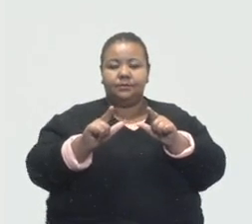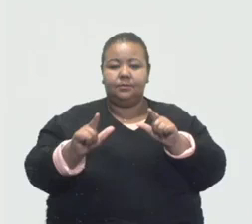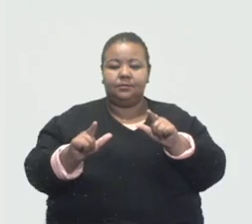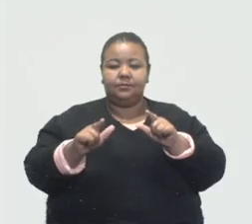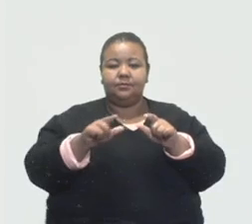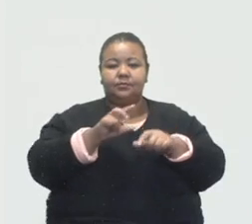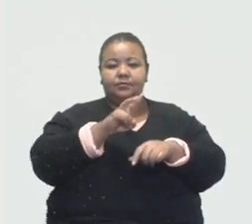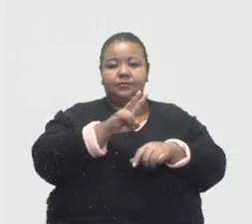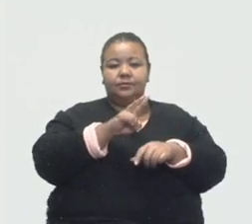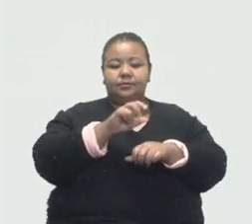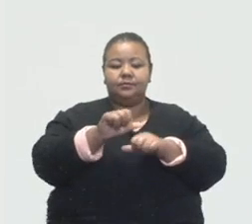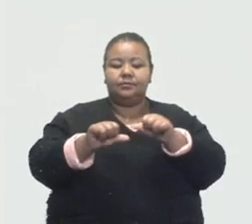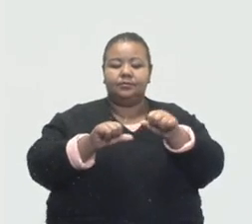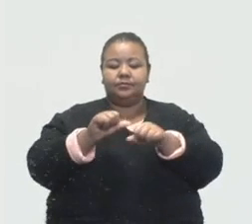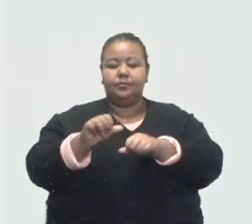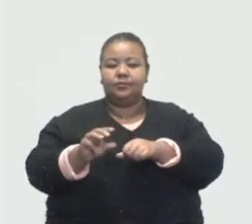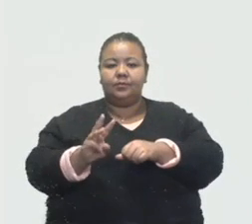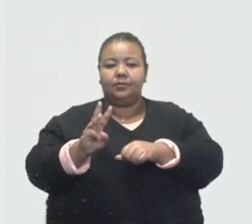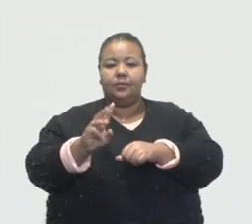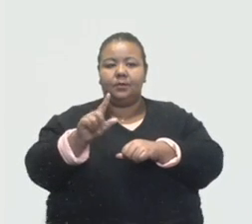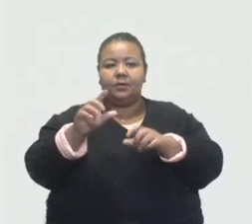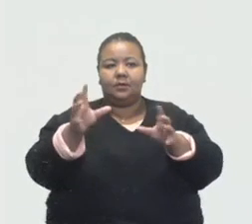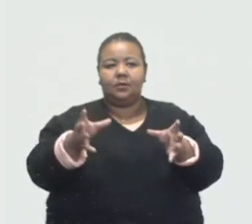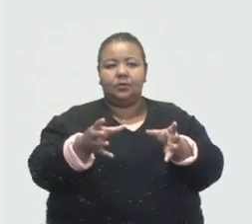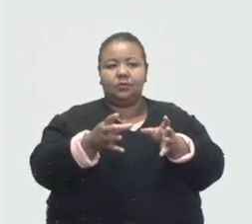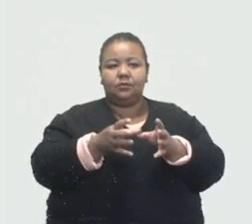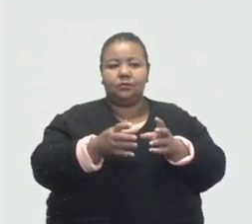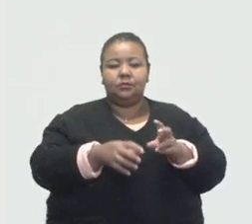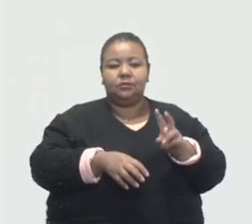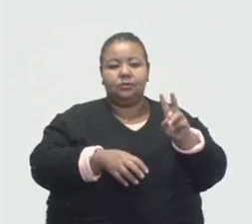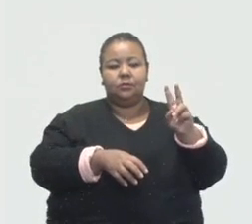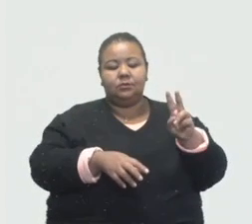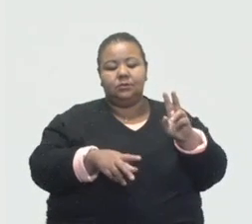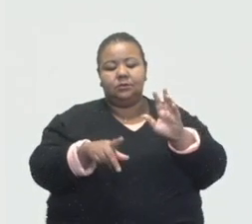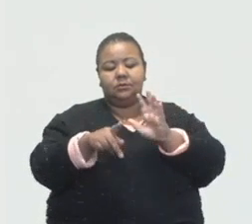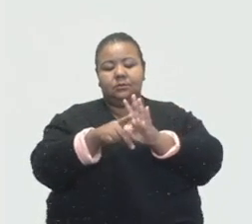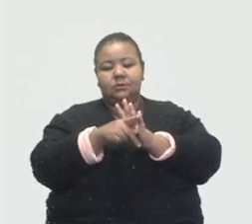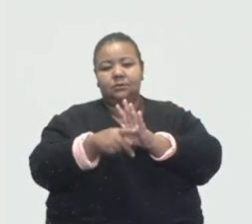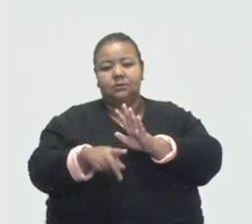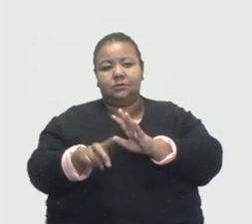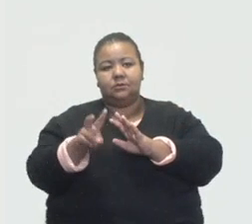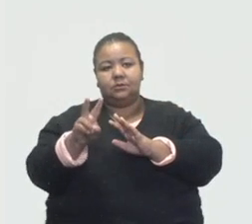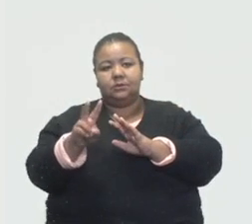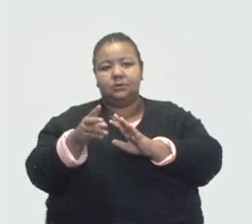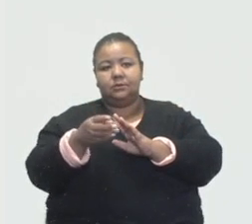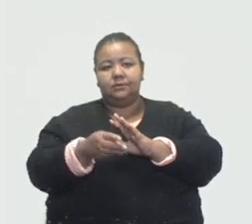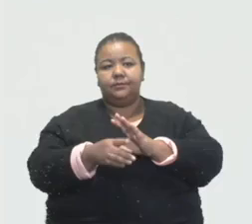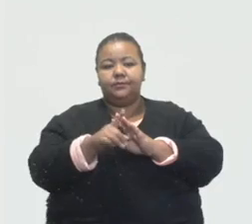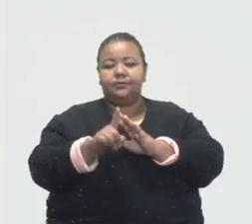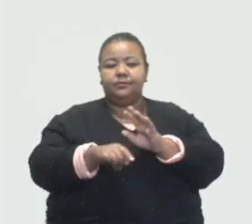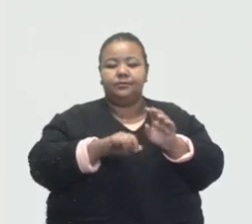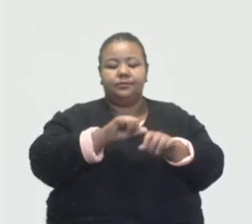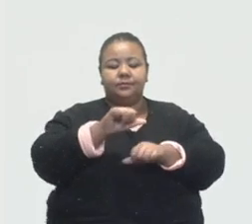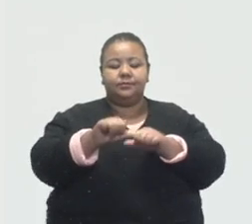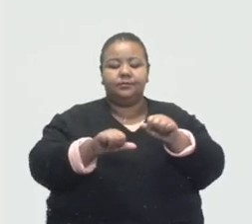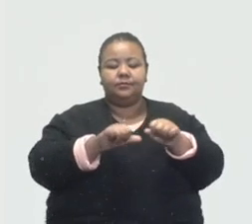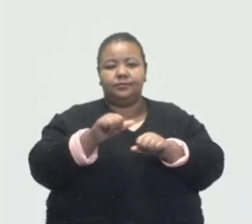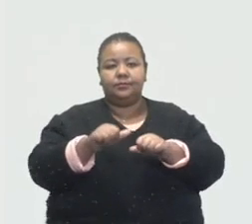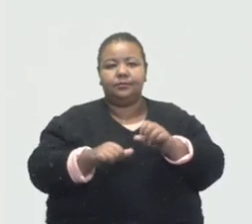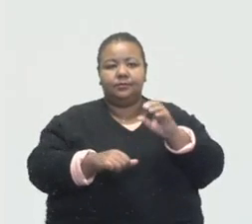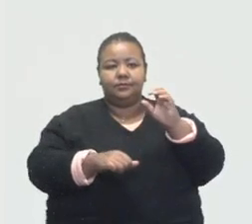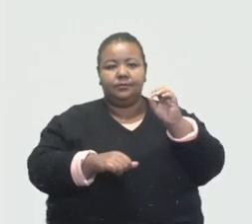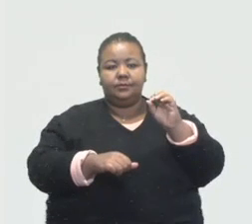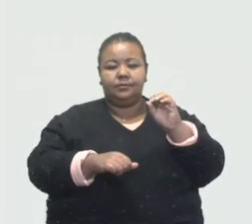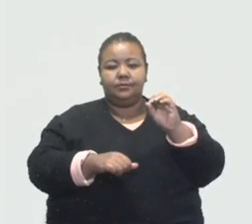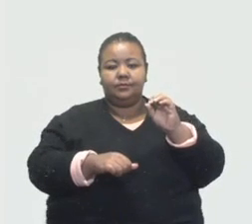V em W, que é o conjunto dos vetores V pertencentes ao nosso espaço vetorial V, que são transformados no vetor